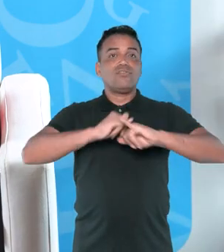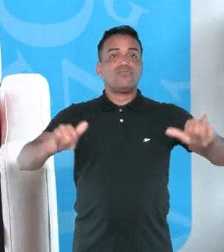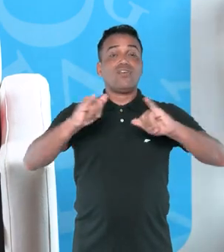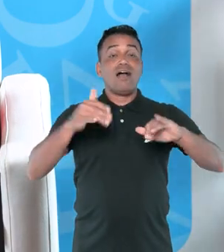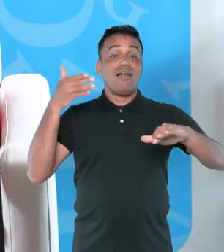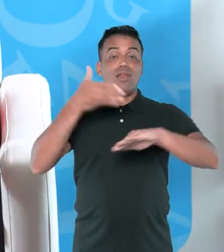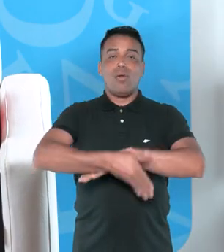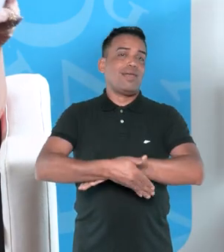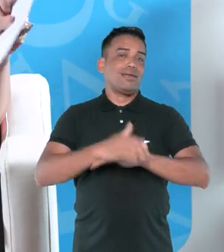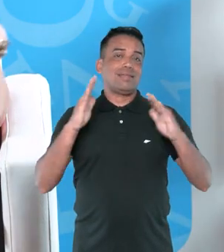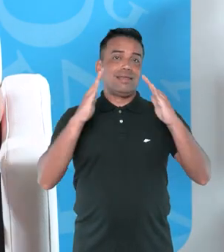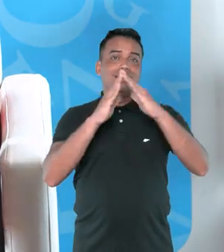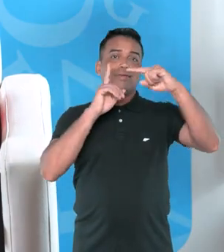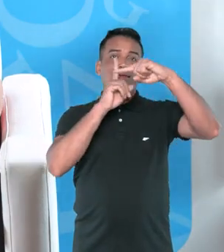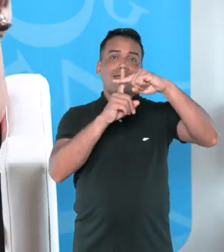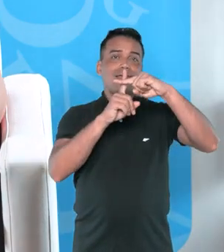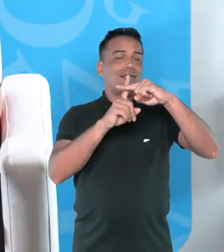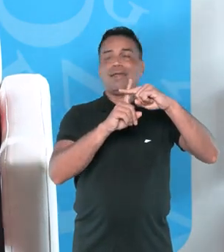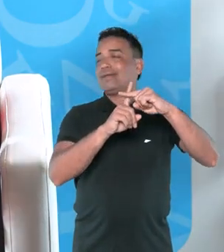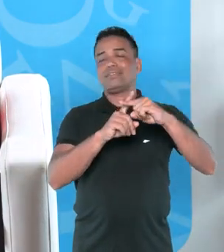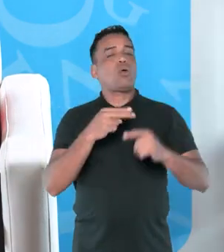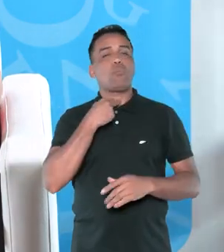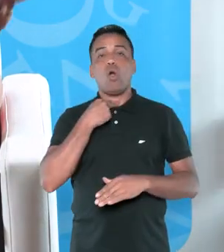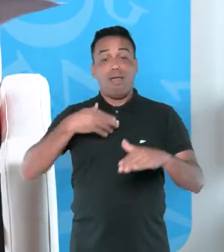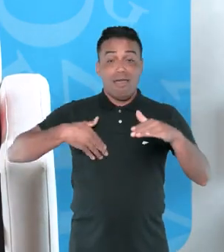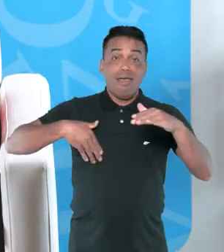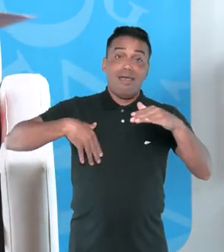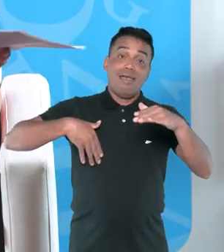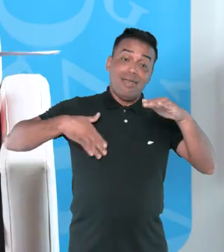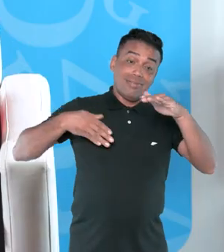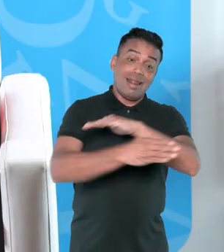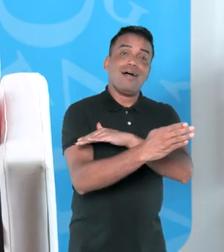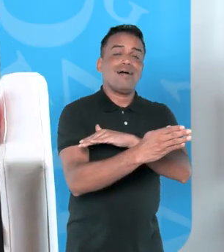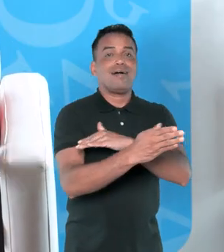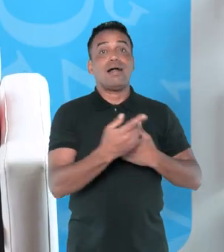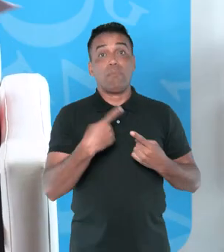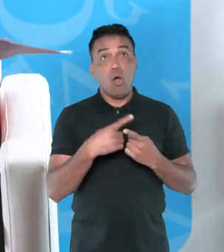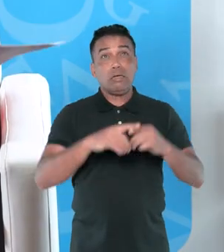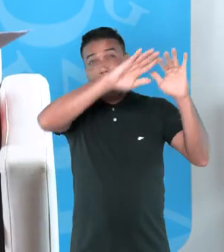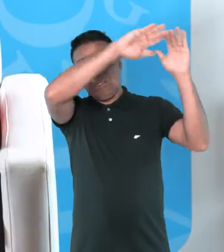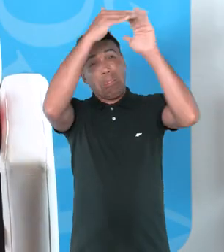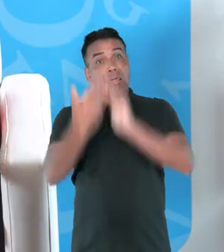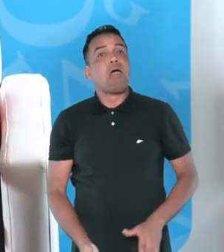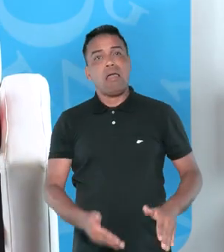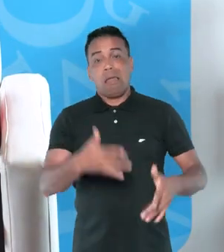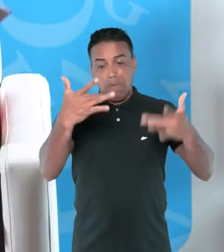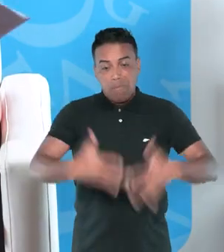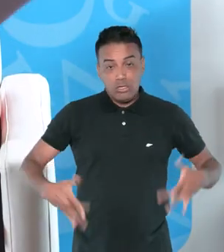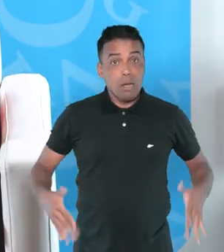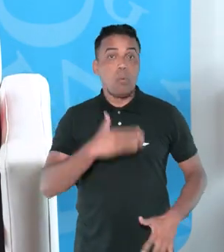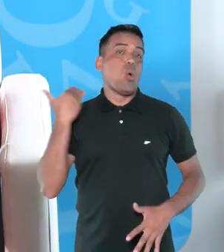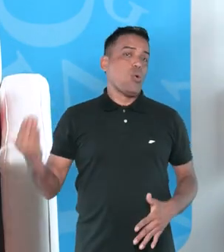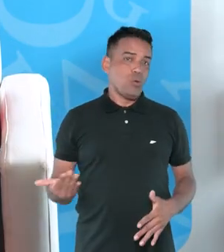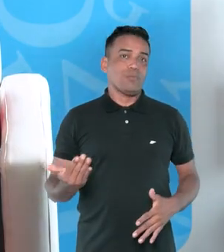entra mais, porque a igreja está condenada, pode cair, enfim, pode matar alguém, poderia machucar alguém, ninguém entra mais, e